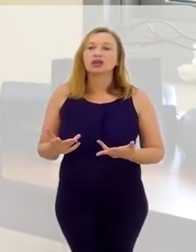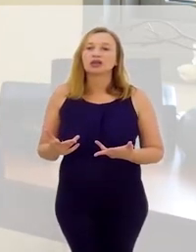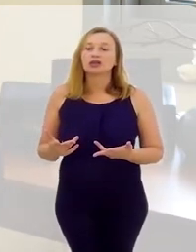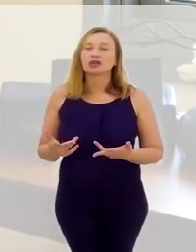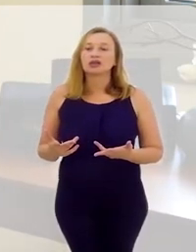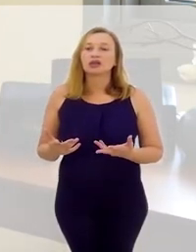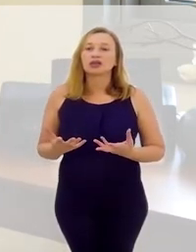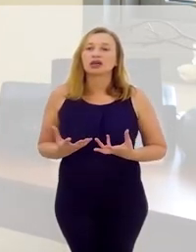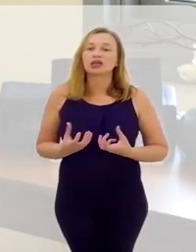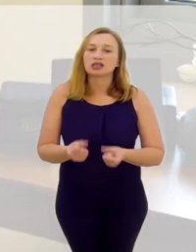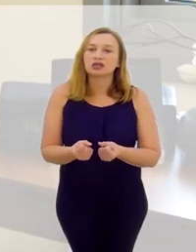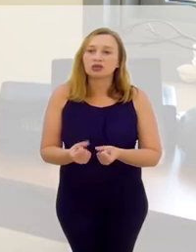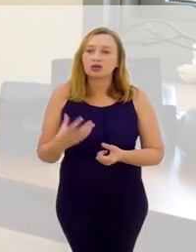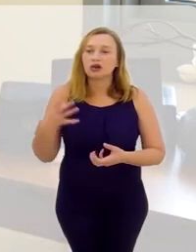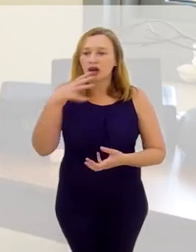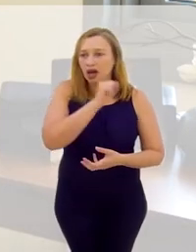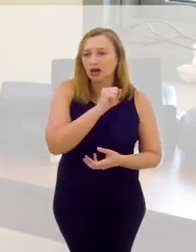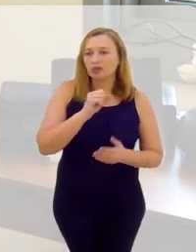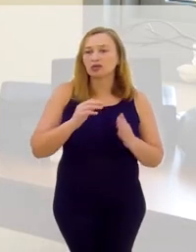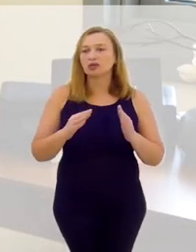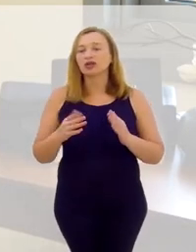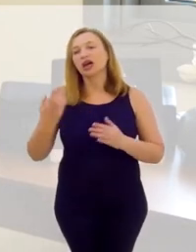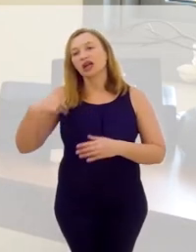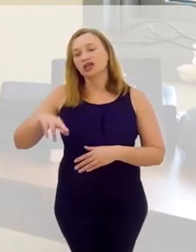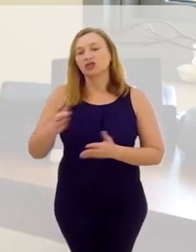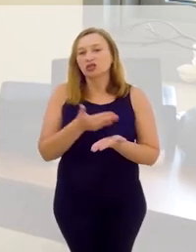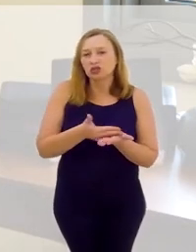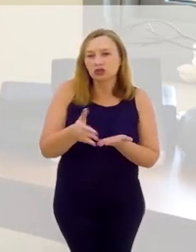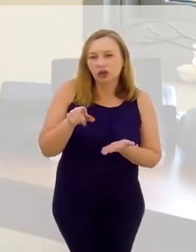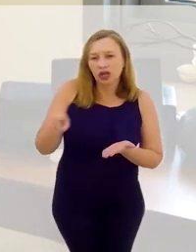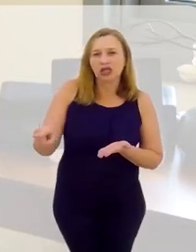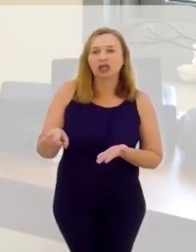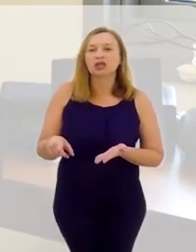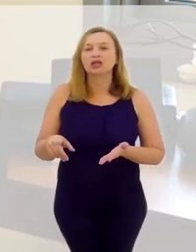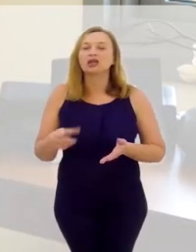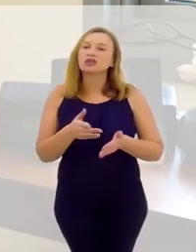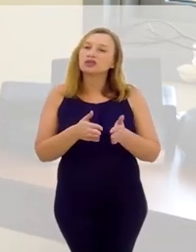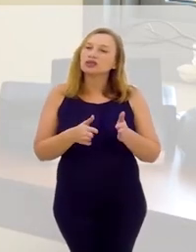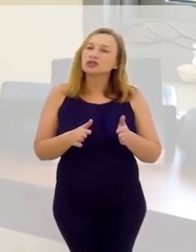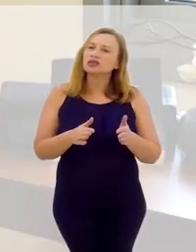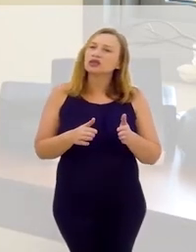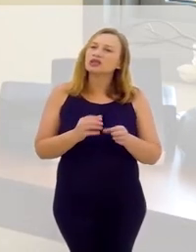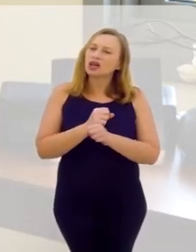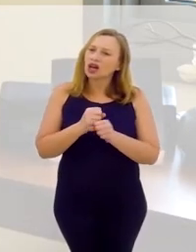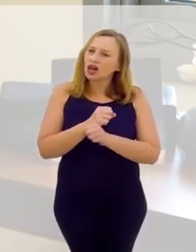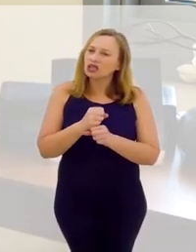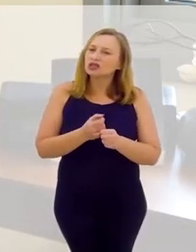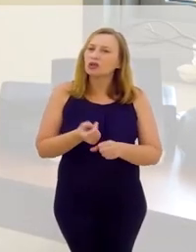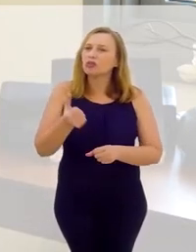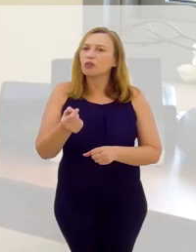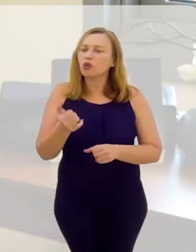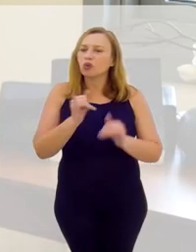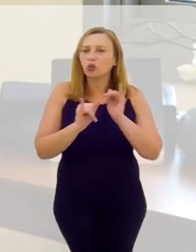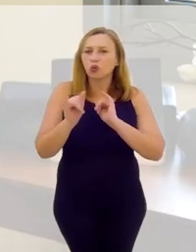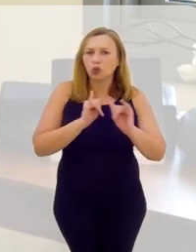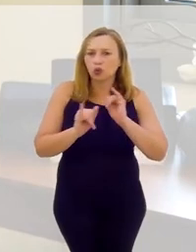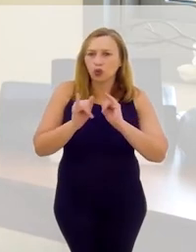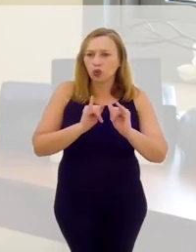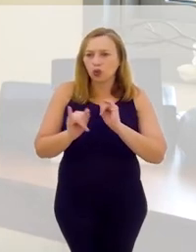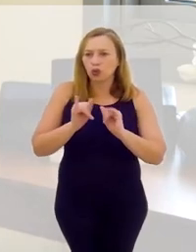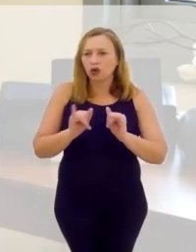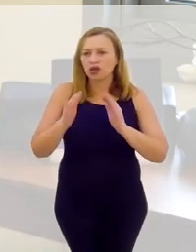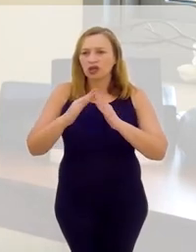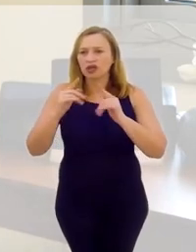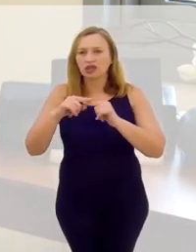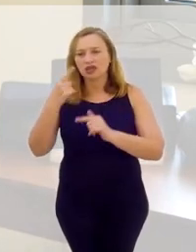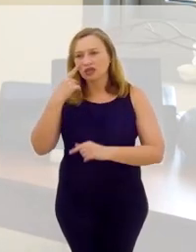um pessoal que abraçou de imediato a religião e ela começou por ali. E durante muito tempo, pouco se divulgava